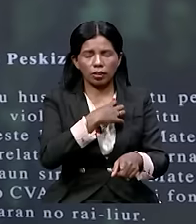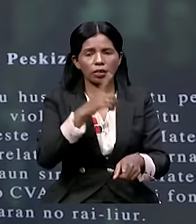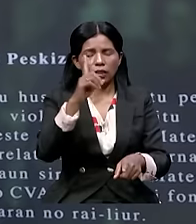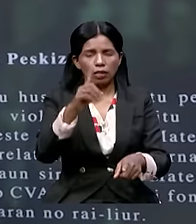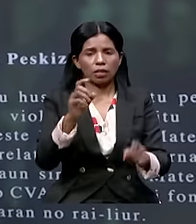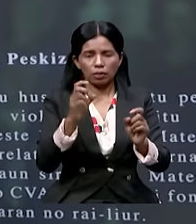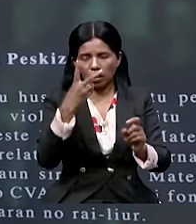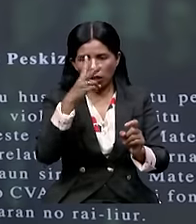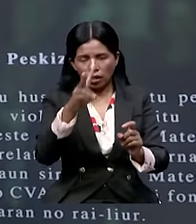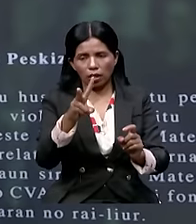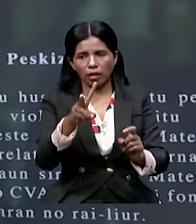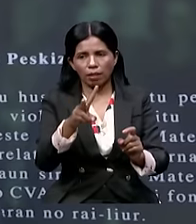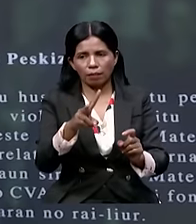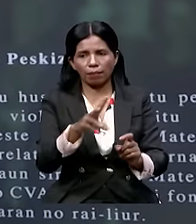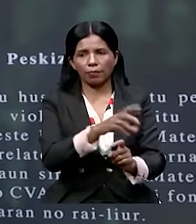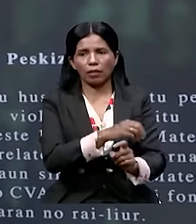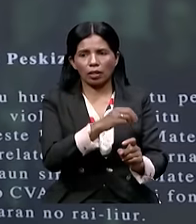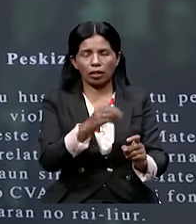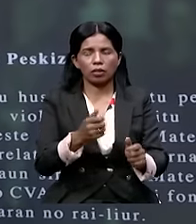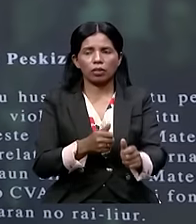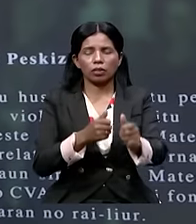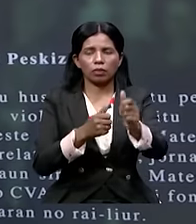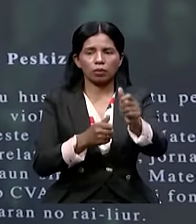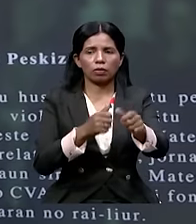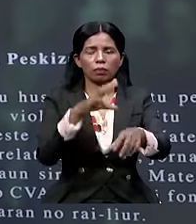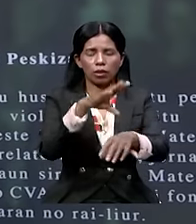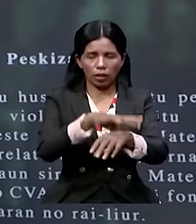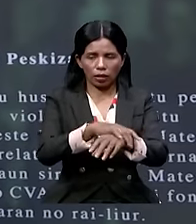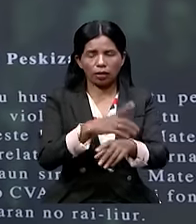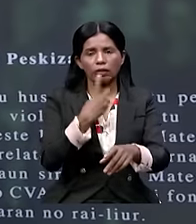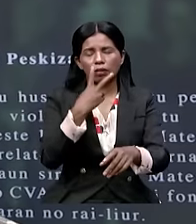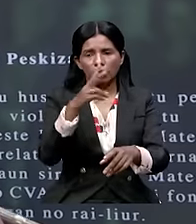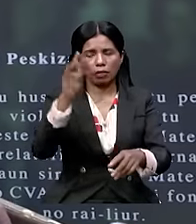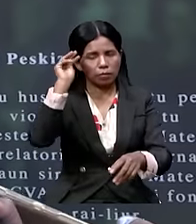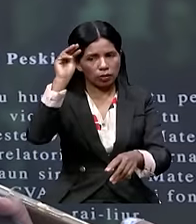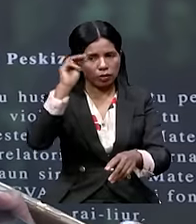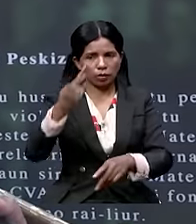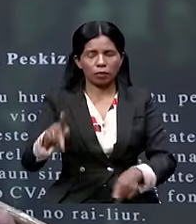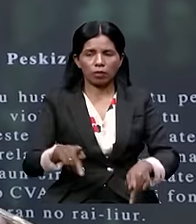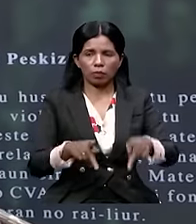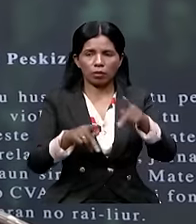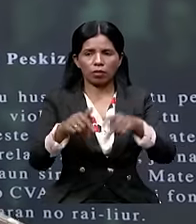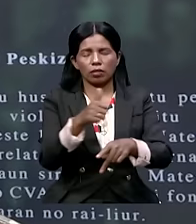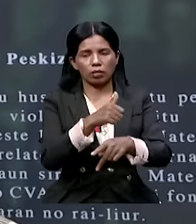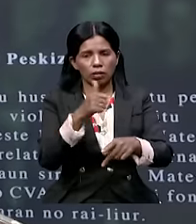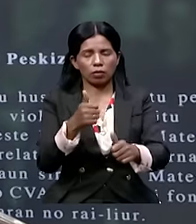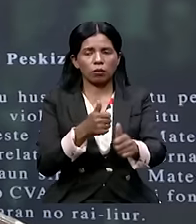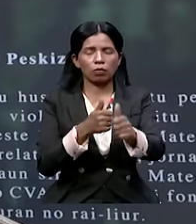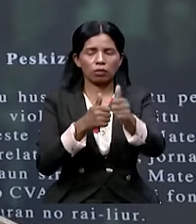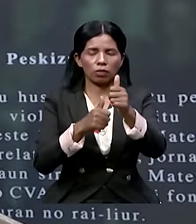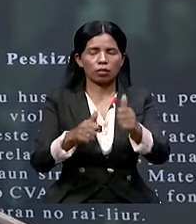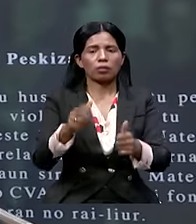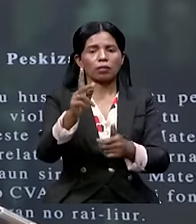apreensão, apreensão balum baseba mandado Ministério Público ninian, balum baseba queixa quando